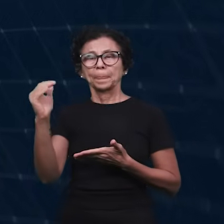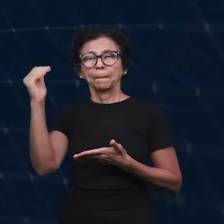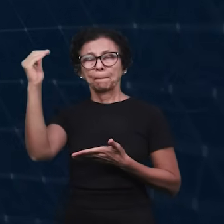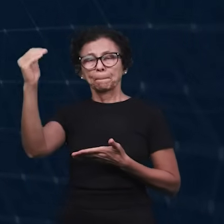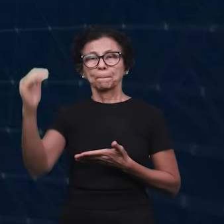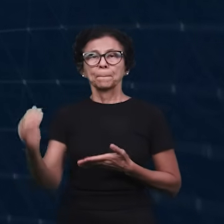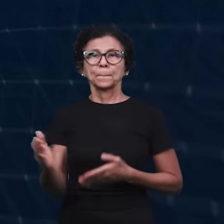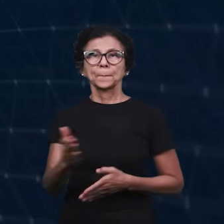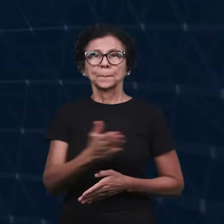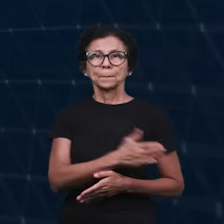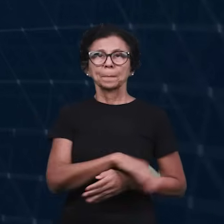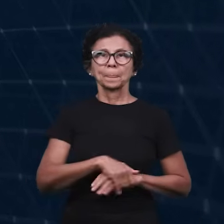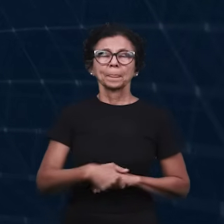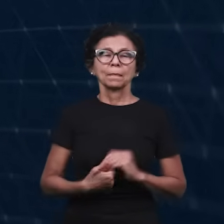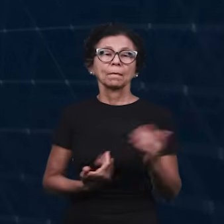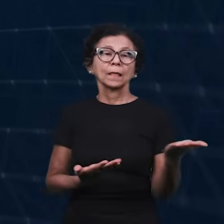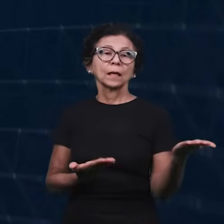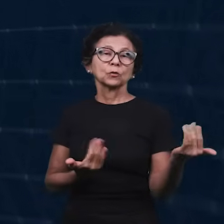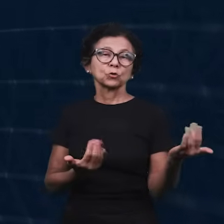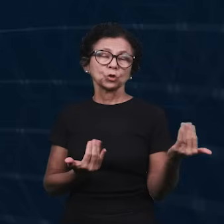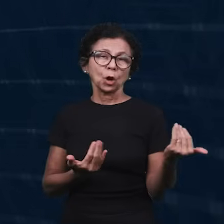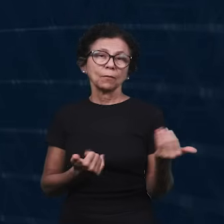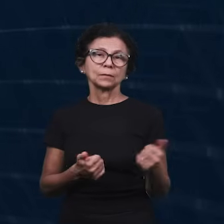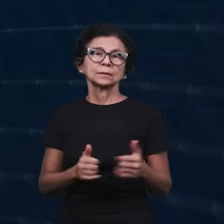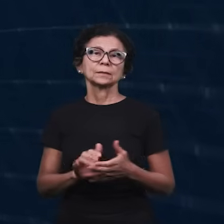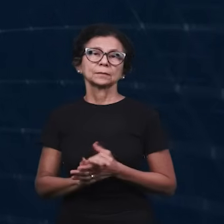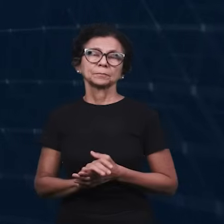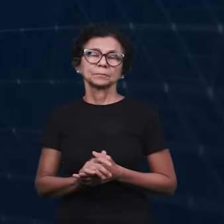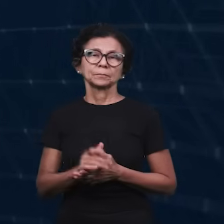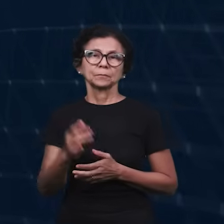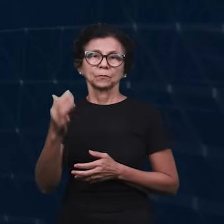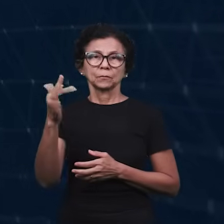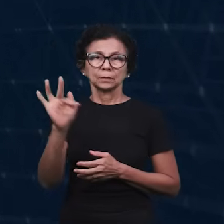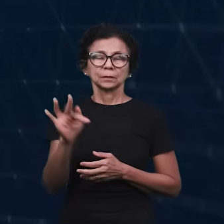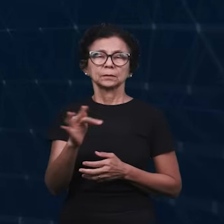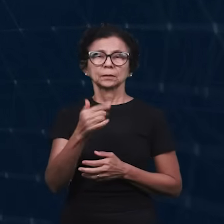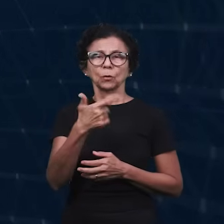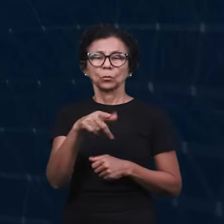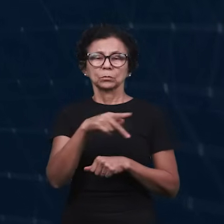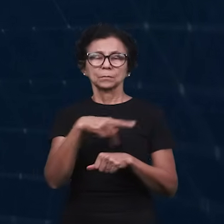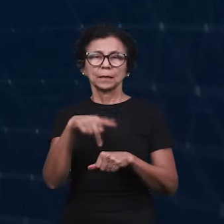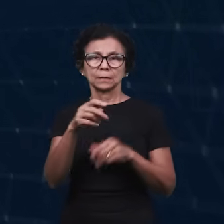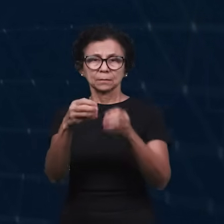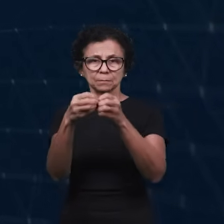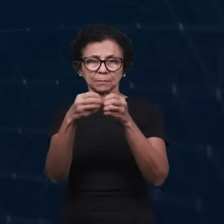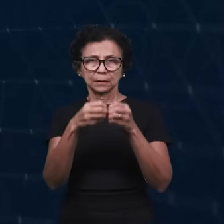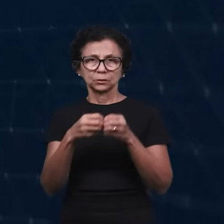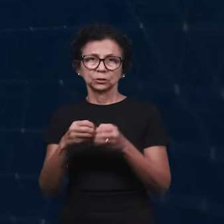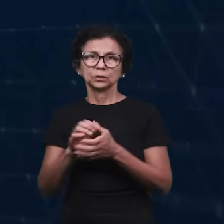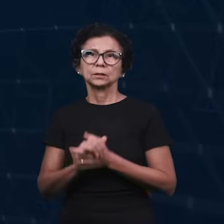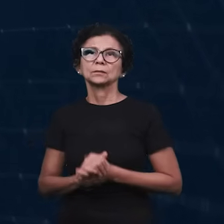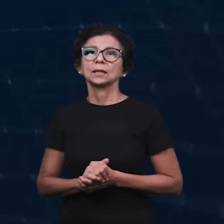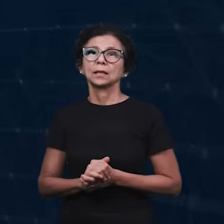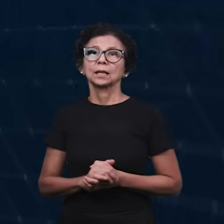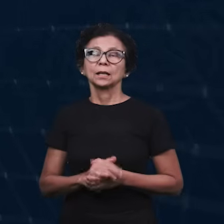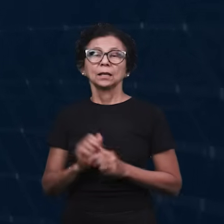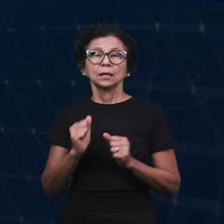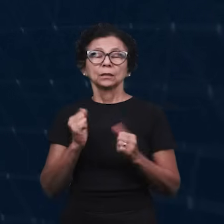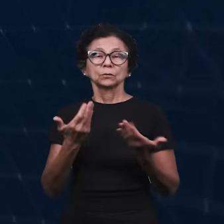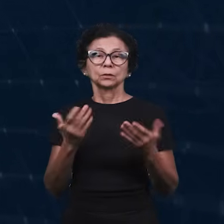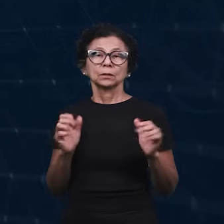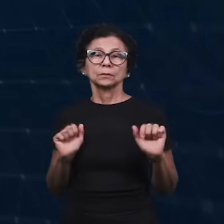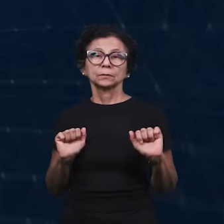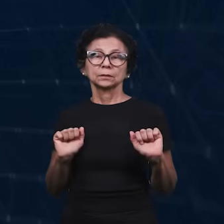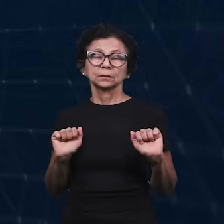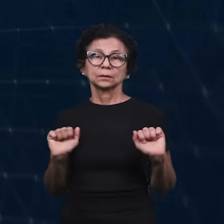No sábado, jovens da França e de países vizinhos estiveram reunidos para o evento do Evangelho Sem Fronteiras. O encontro foi marcado